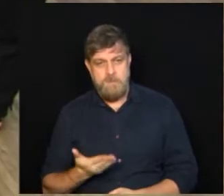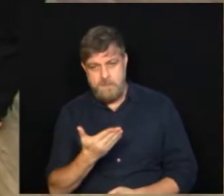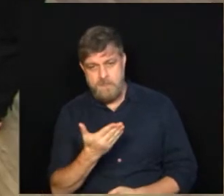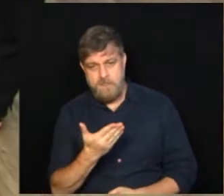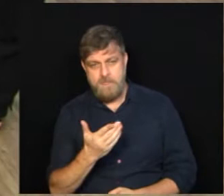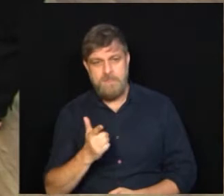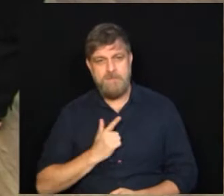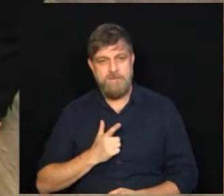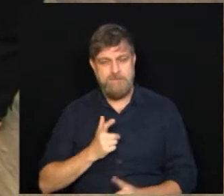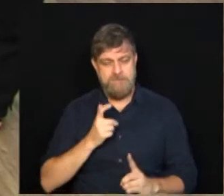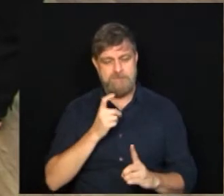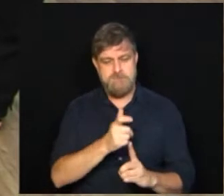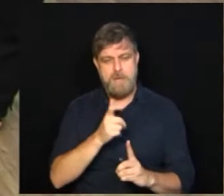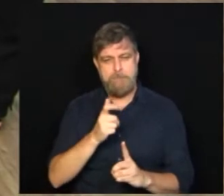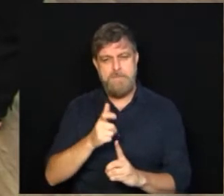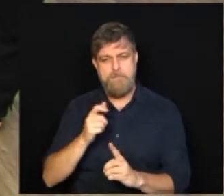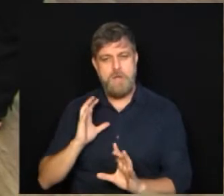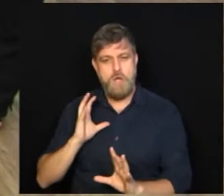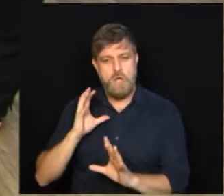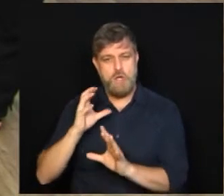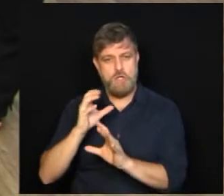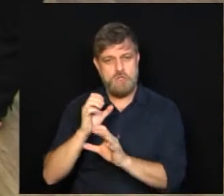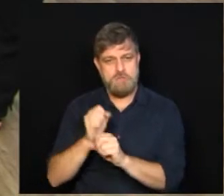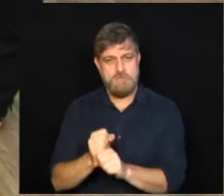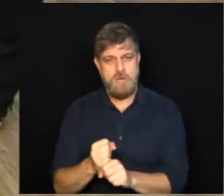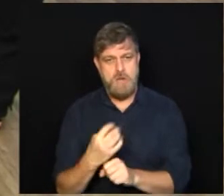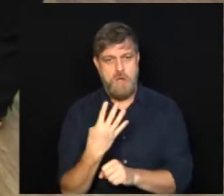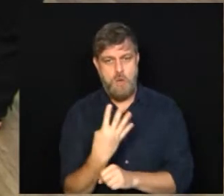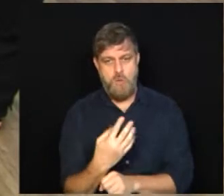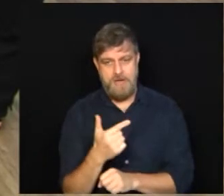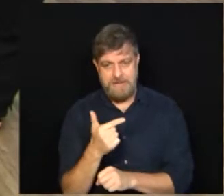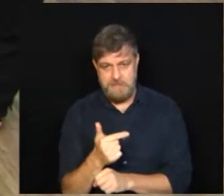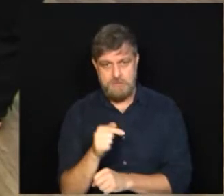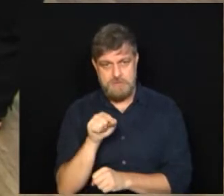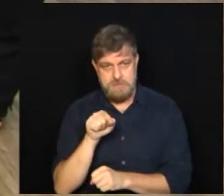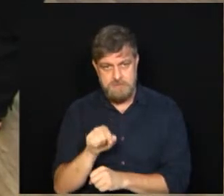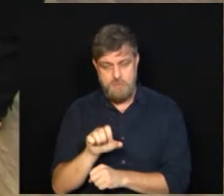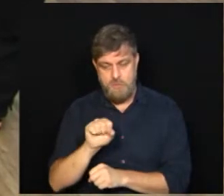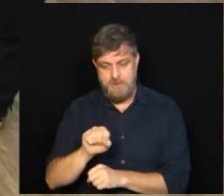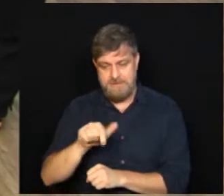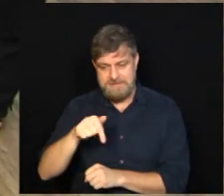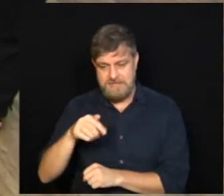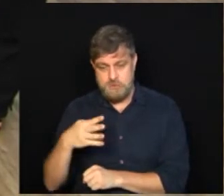só, as doses aplicadas, atualizada no dia de ontem, às